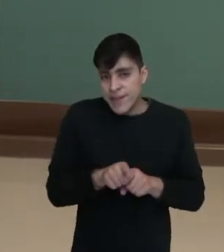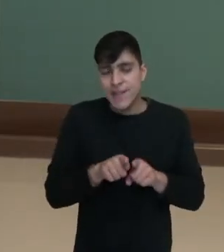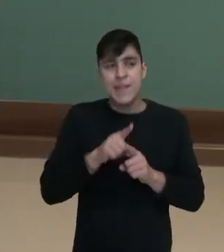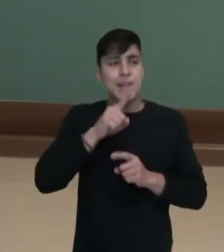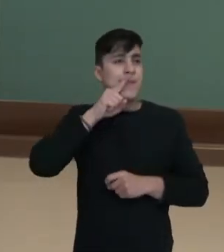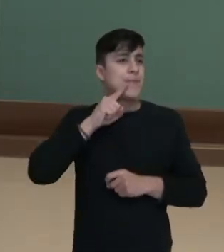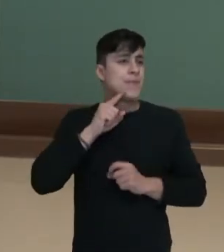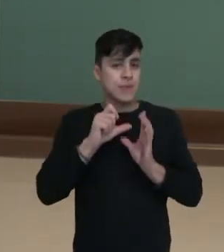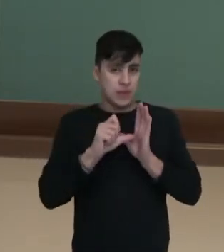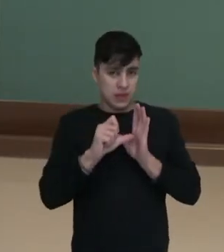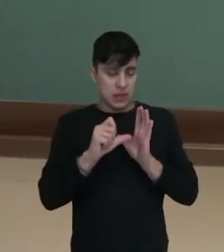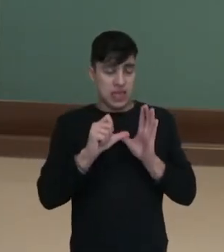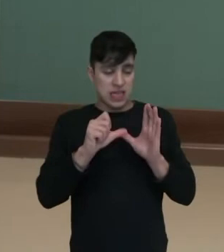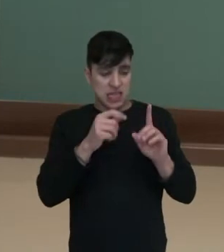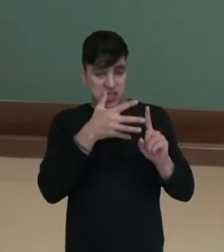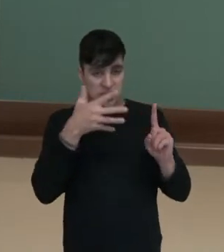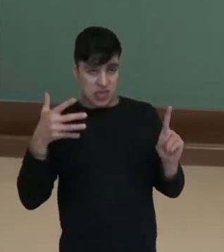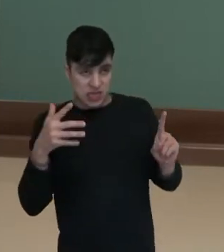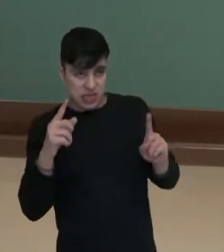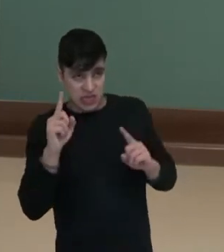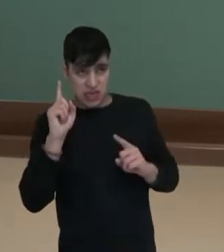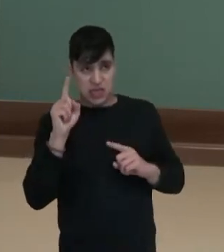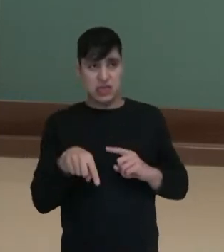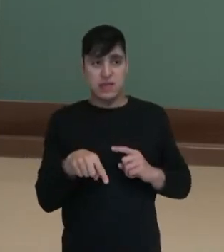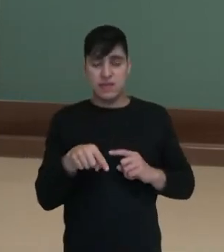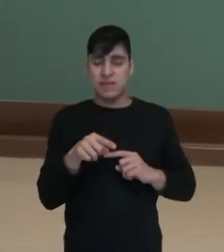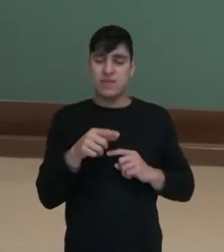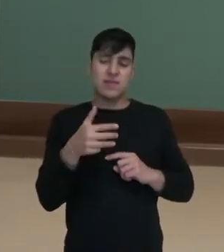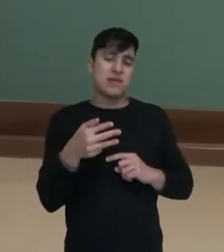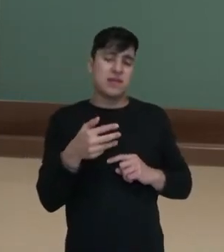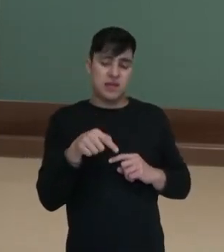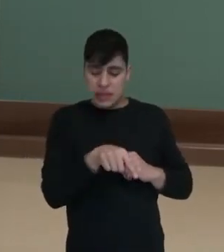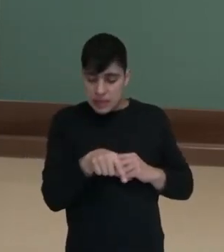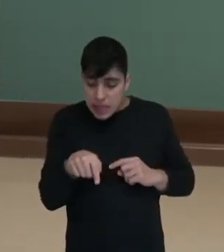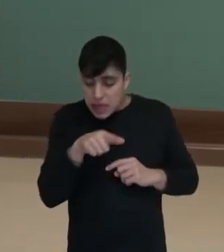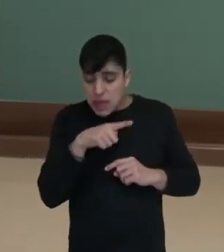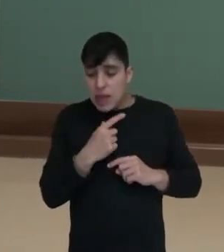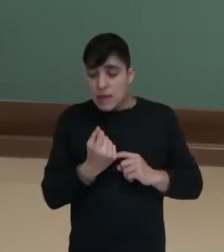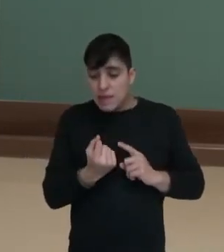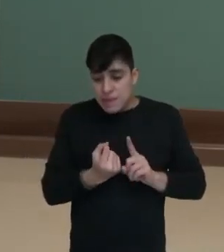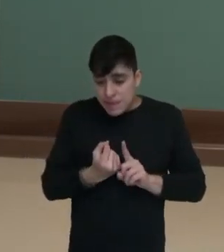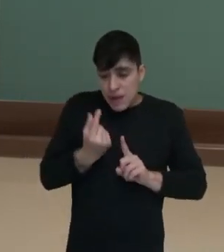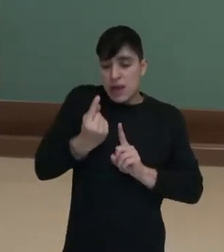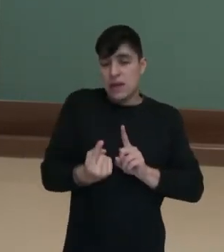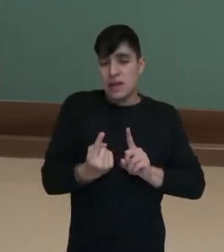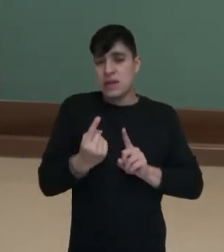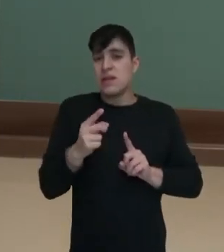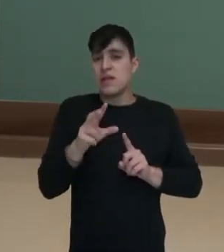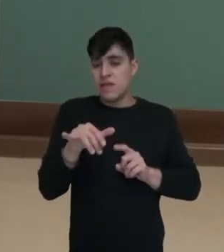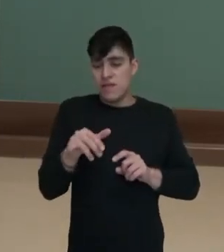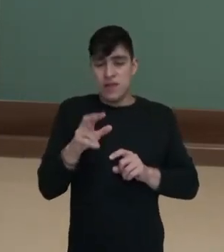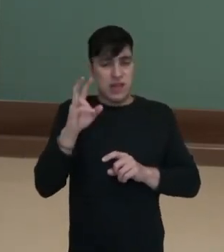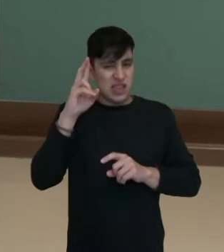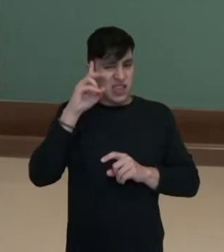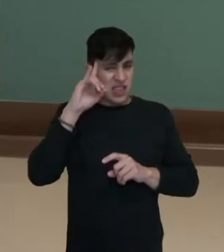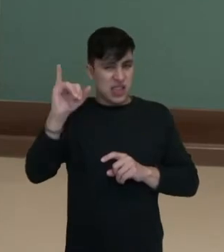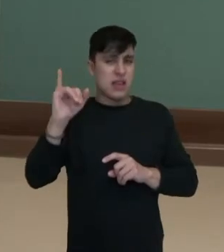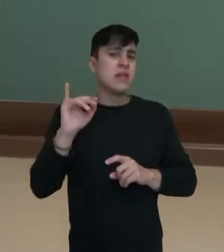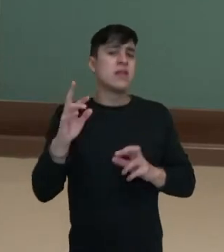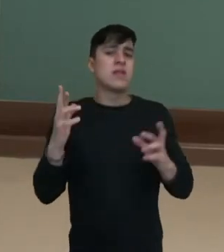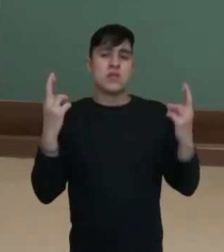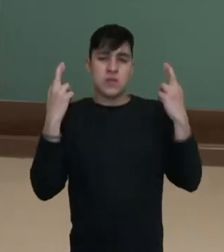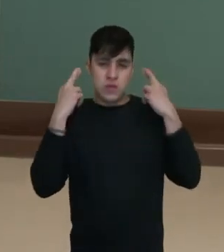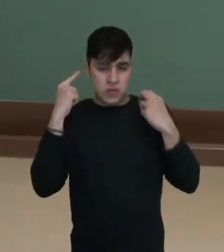Patot, 47 é lá no cromossomo número 13, que tem um a mais, né? Vai dar comprometimento intelectual, surdez,